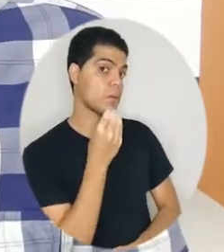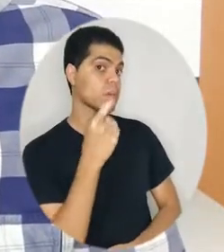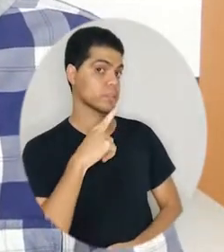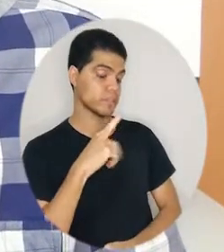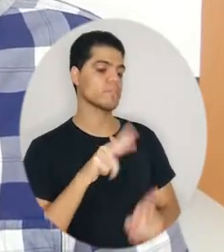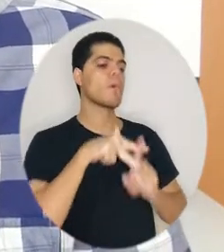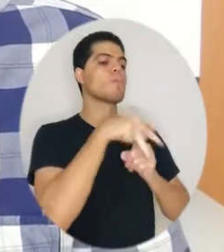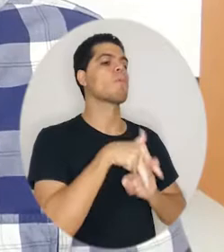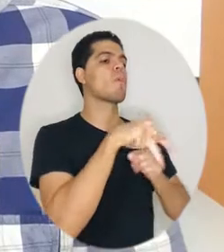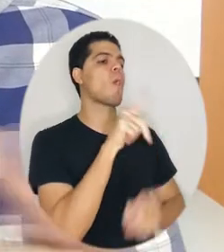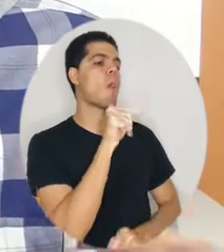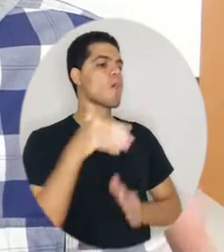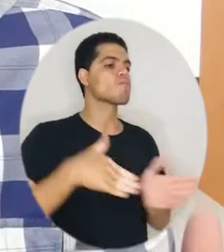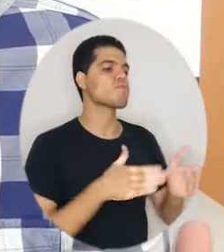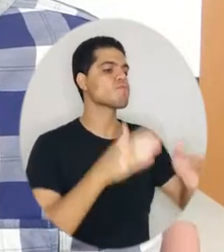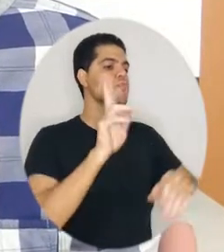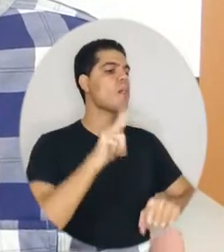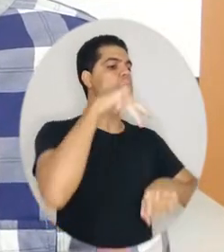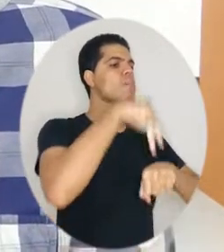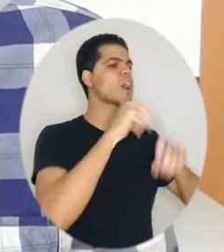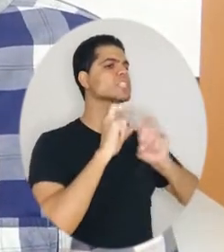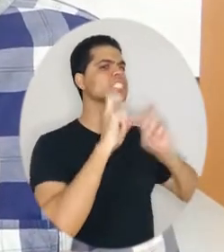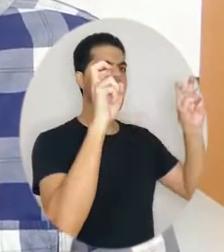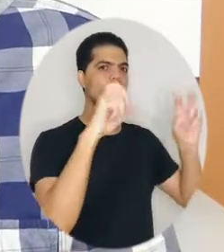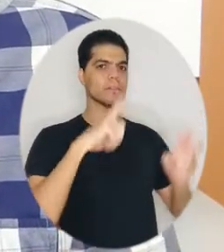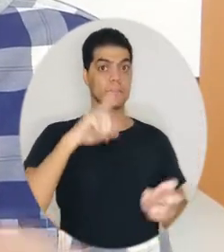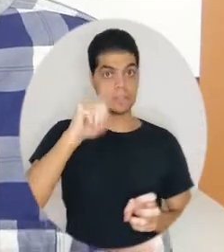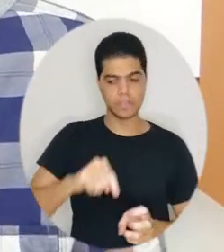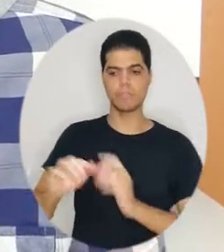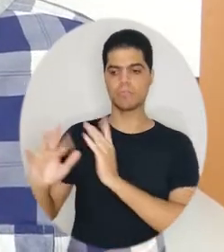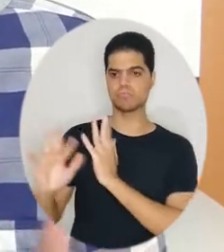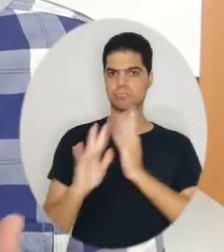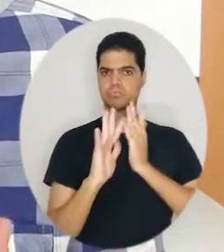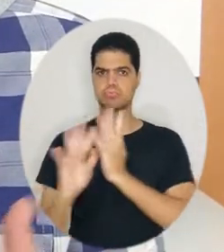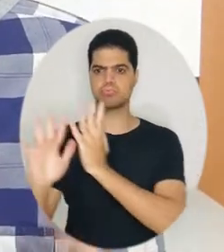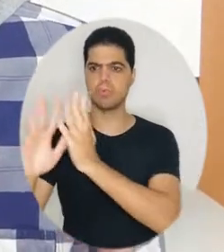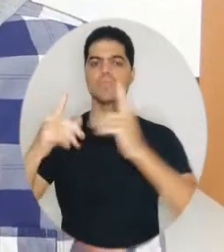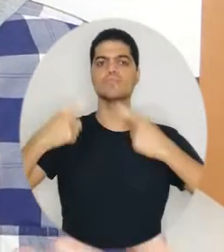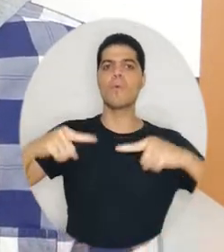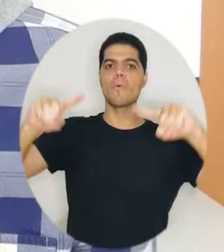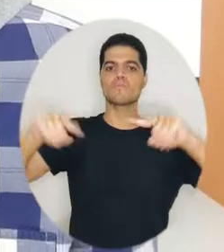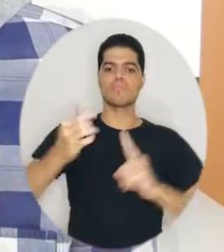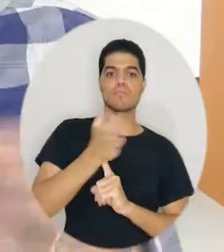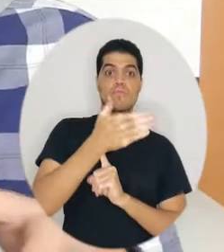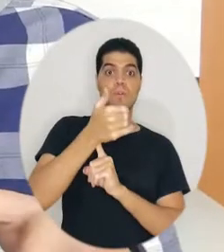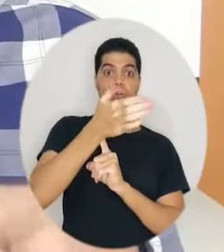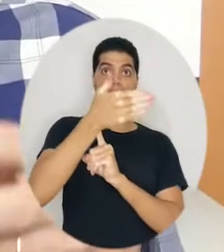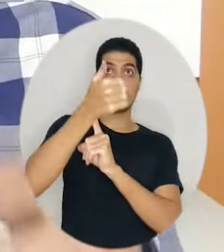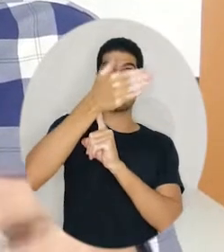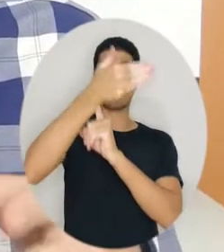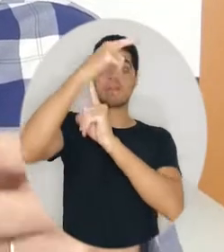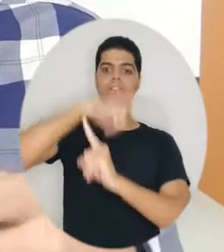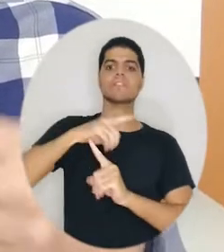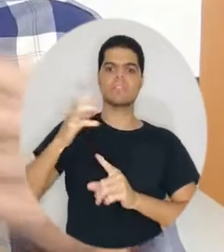nos desfiles é entoava se o hino nacional e homenageava se a bandeira e os ditos de heróis nacionais e